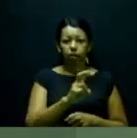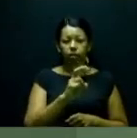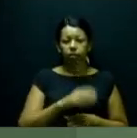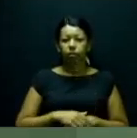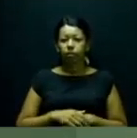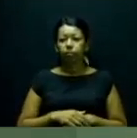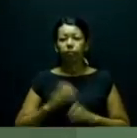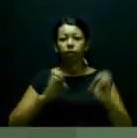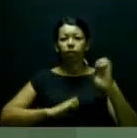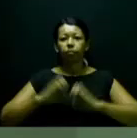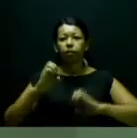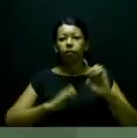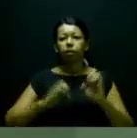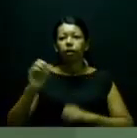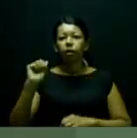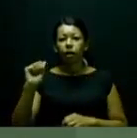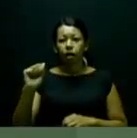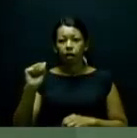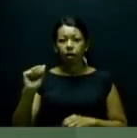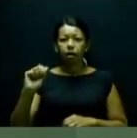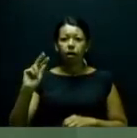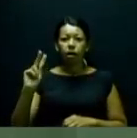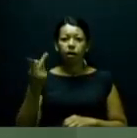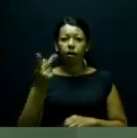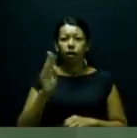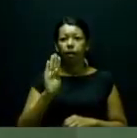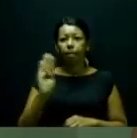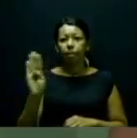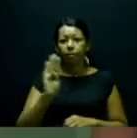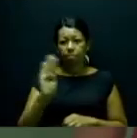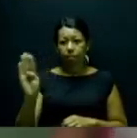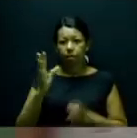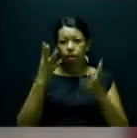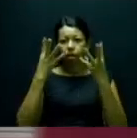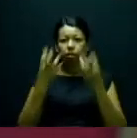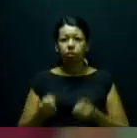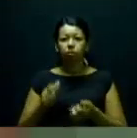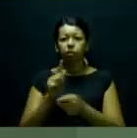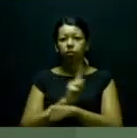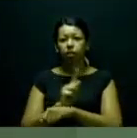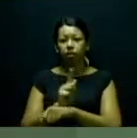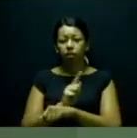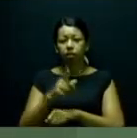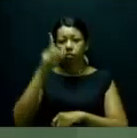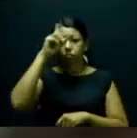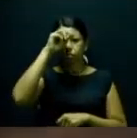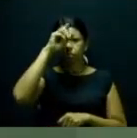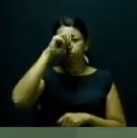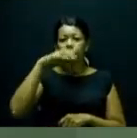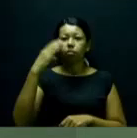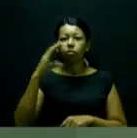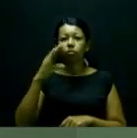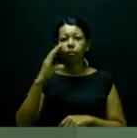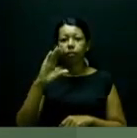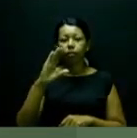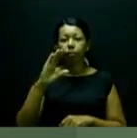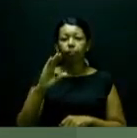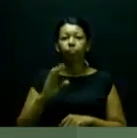2015, a empresa AHBB assumiu a gestão do Hospital Municipal de Cubatão.